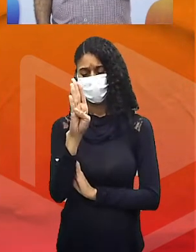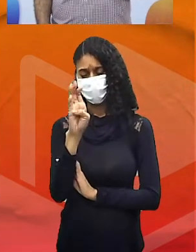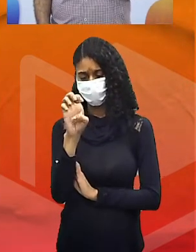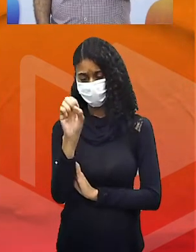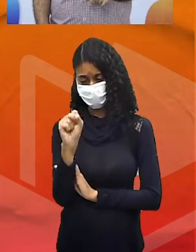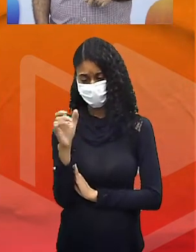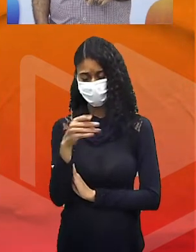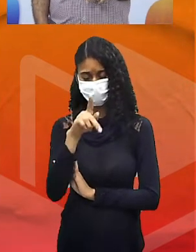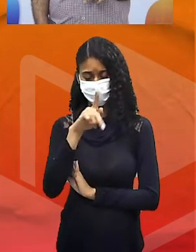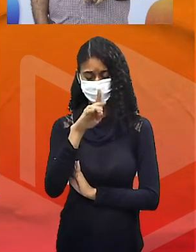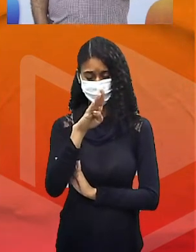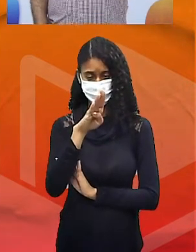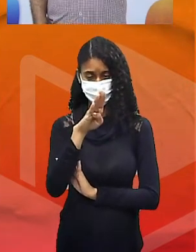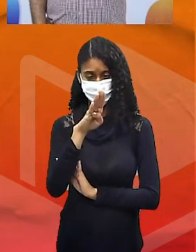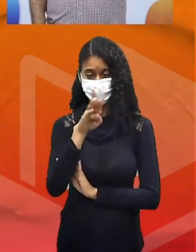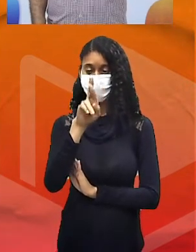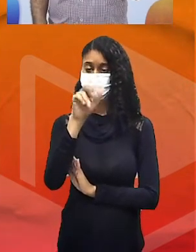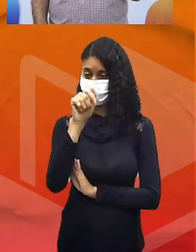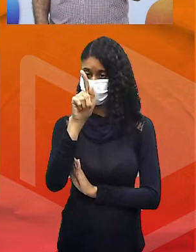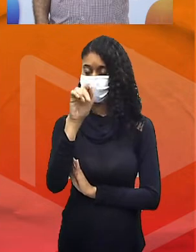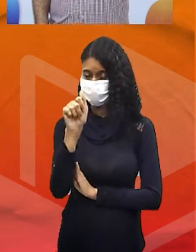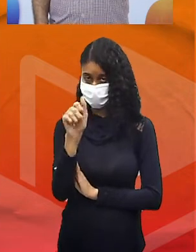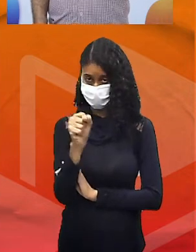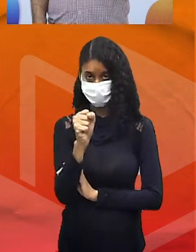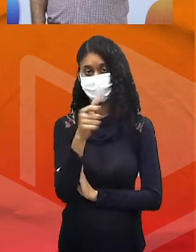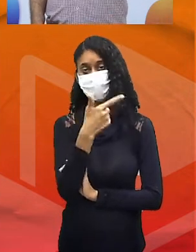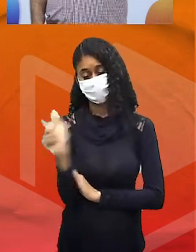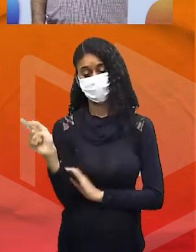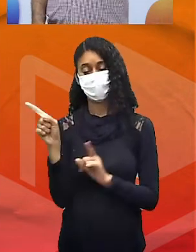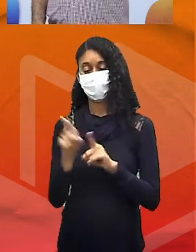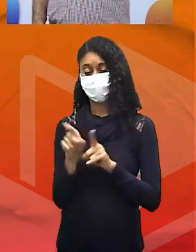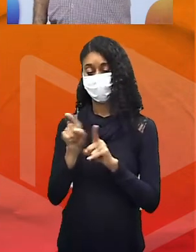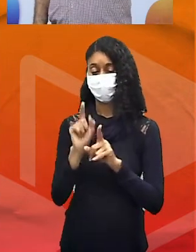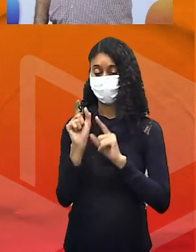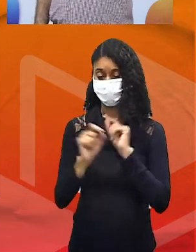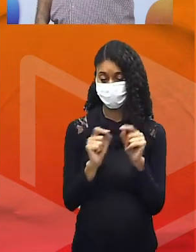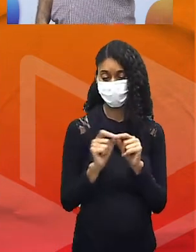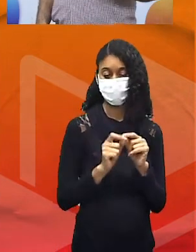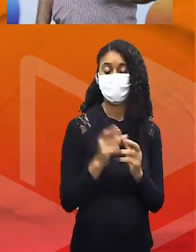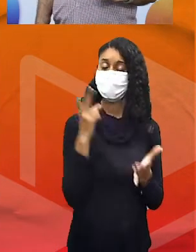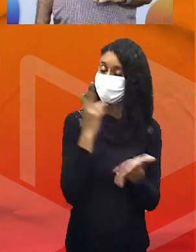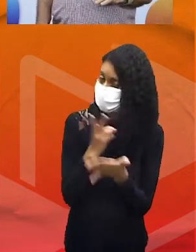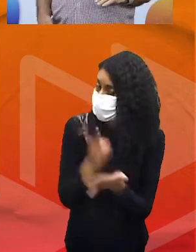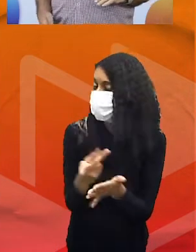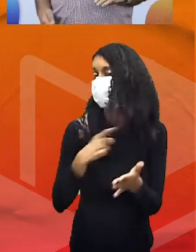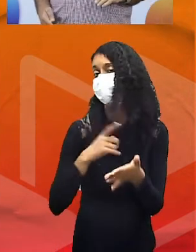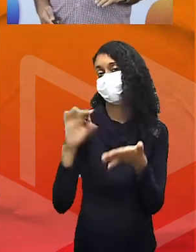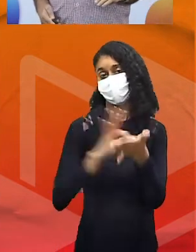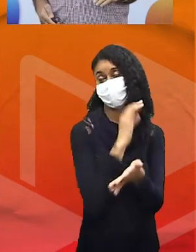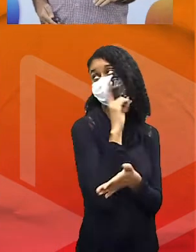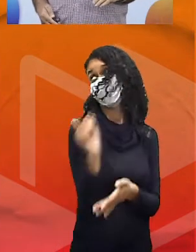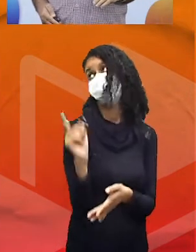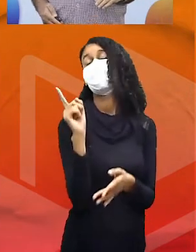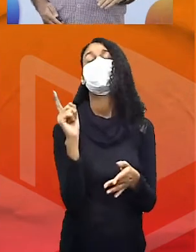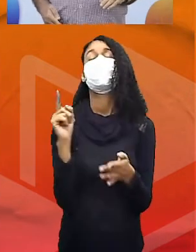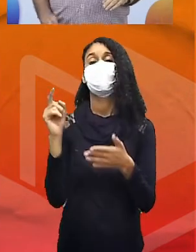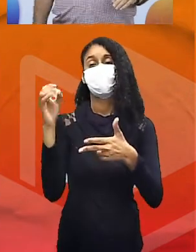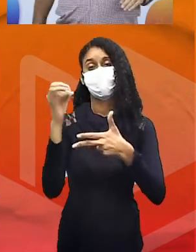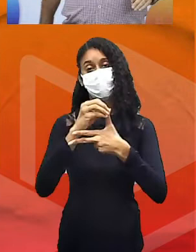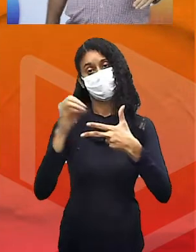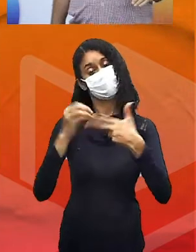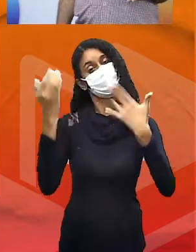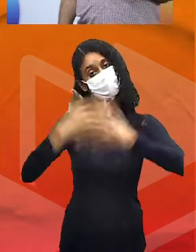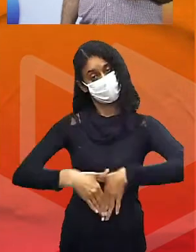aí para vocês Drummond, não se esqueçam, Carlos Drummond de Andrade é figurinha carimbada nas provas de Enem, tá bom? Bora